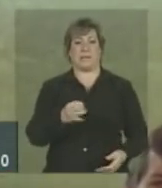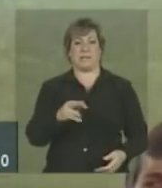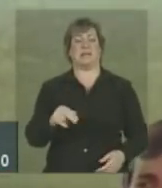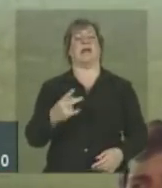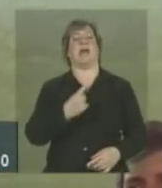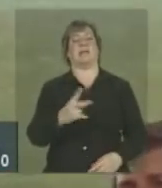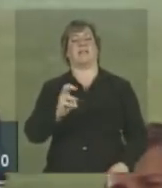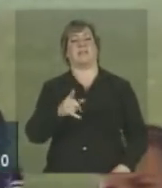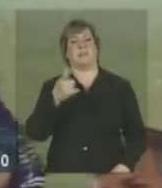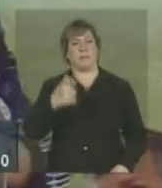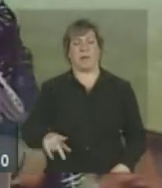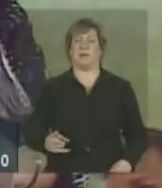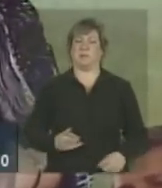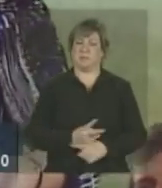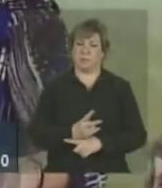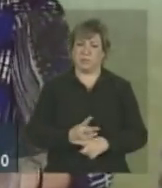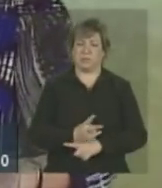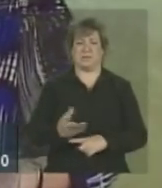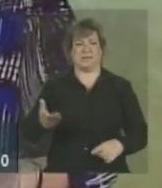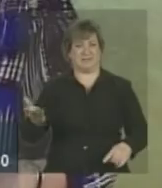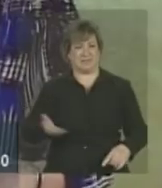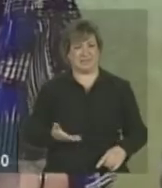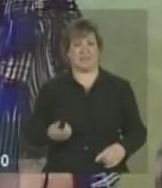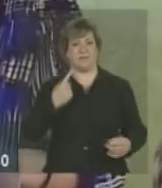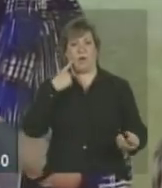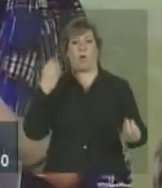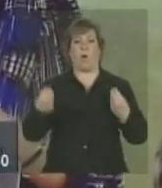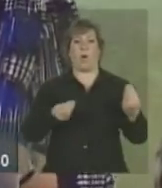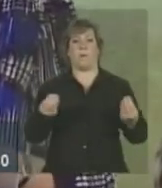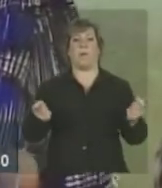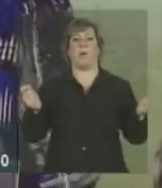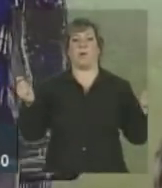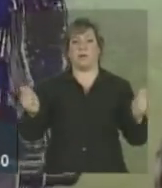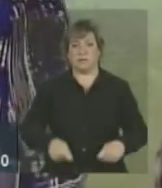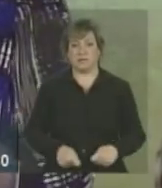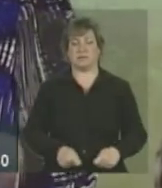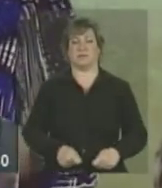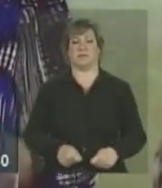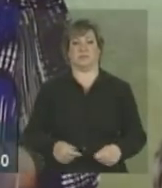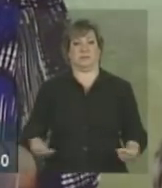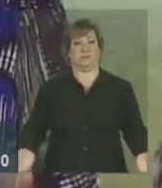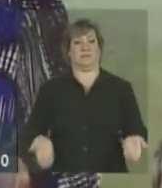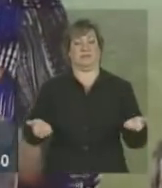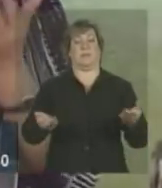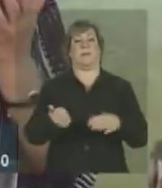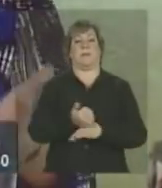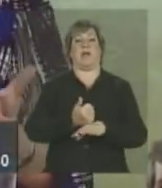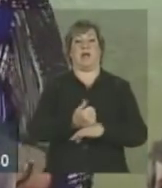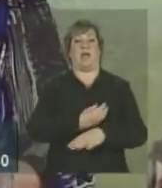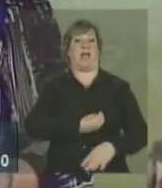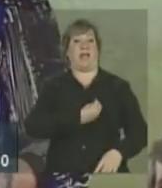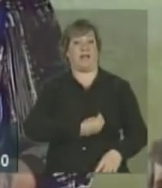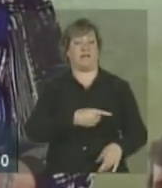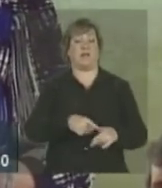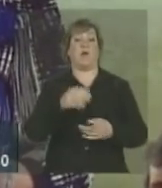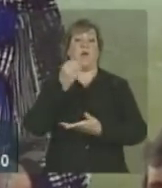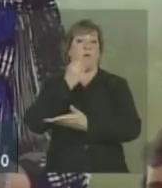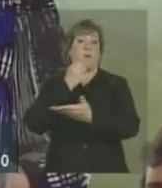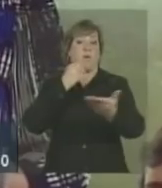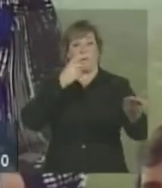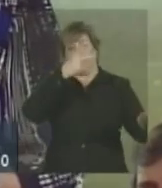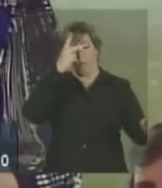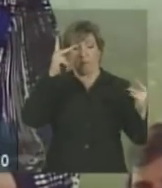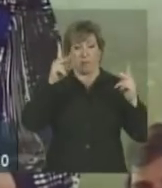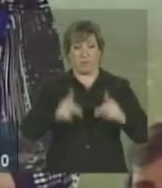procurar acelerar as condições de elevar a vida e as oportunidades da